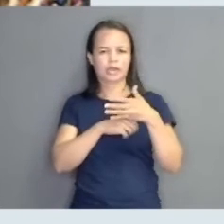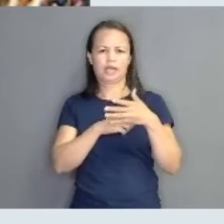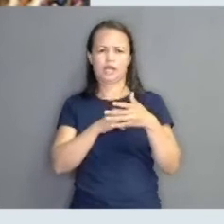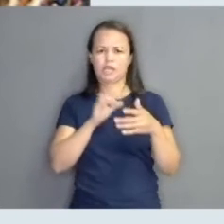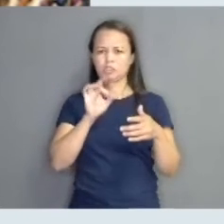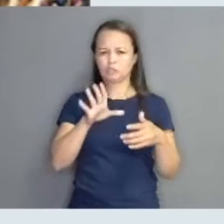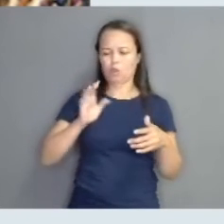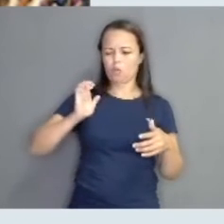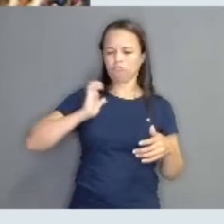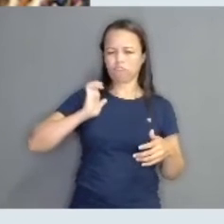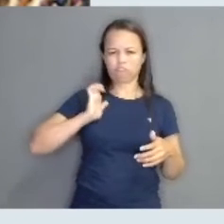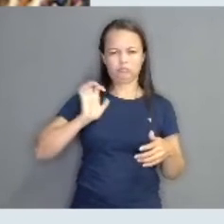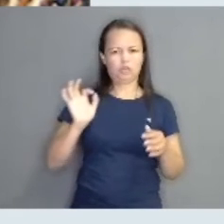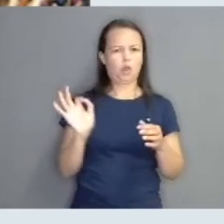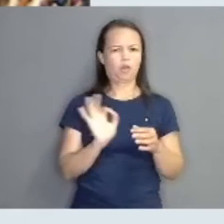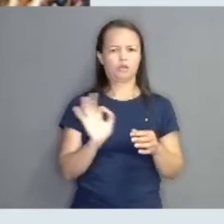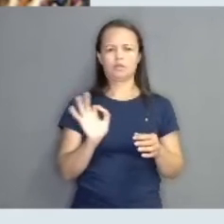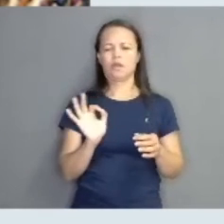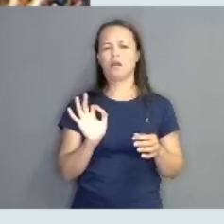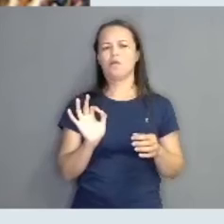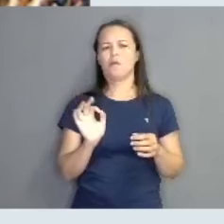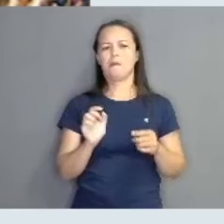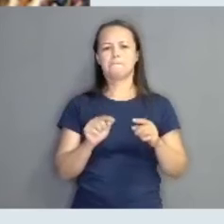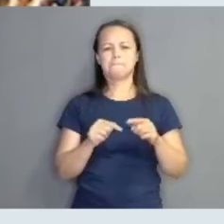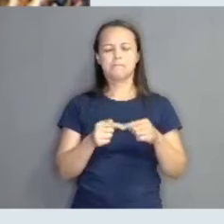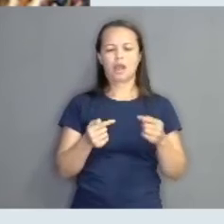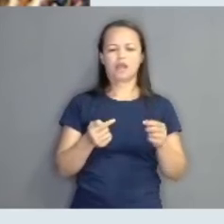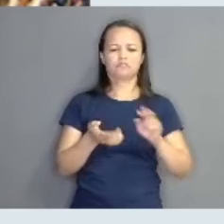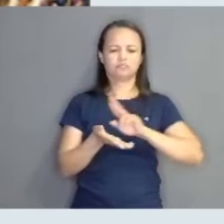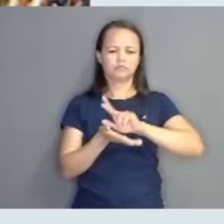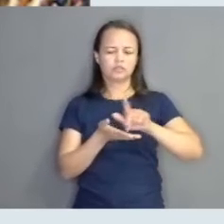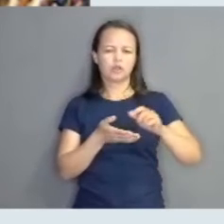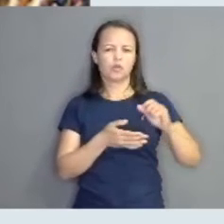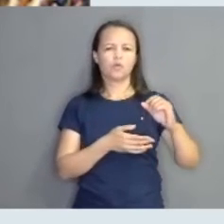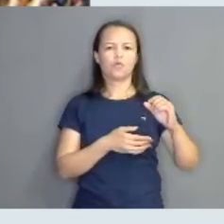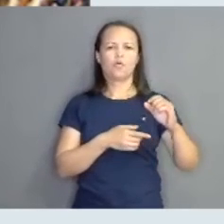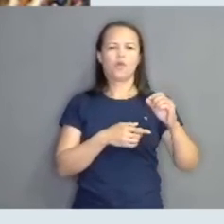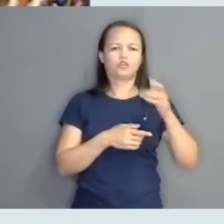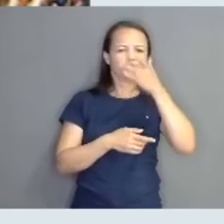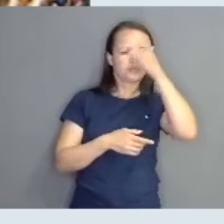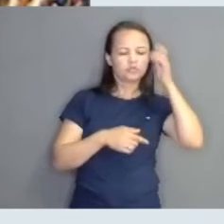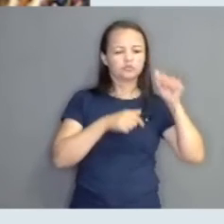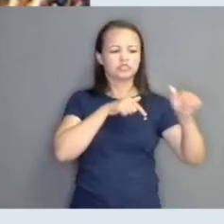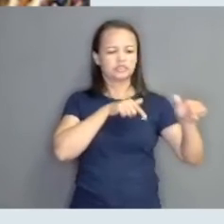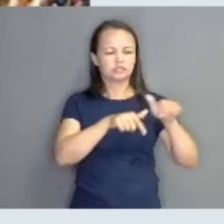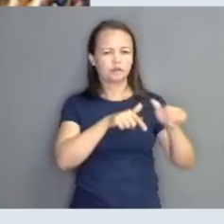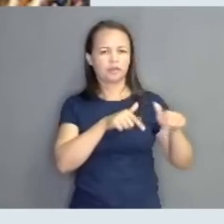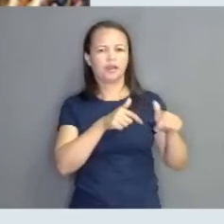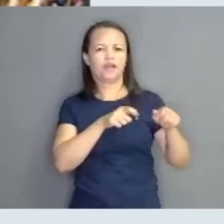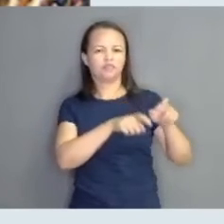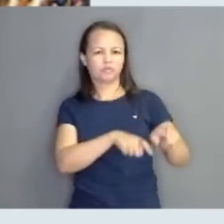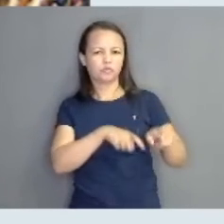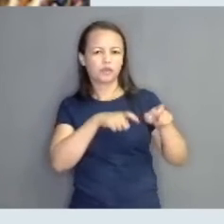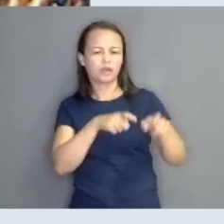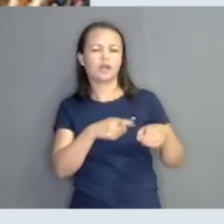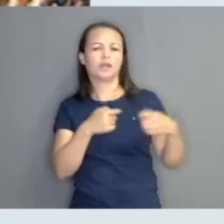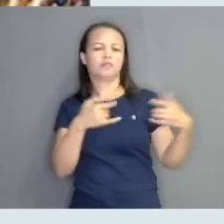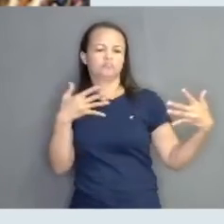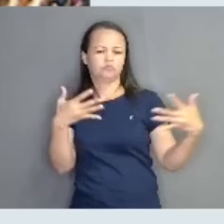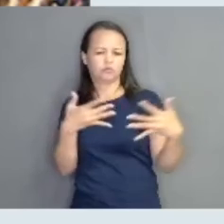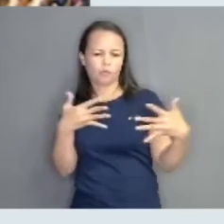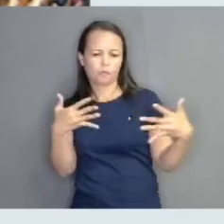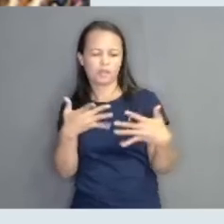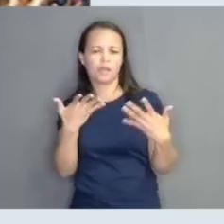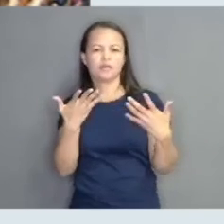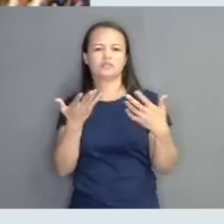os nobres, mas o artesão, o camponês, o comerciante. Claro que no